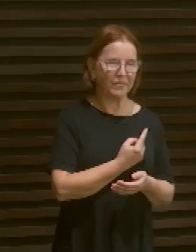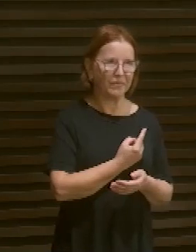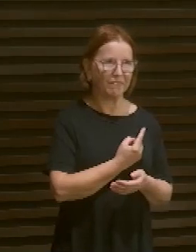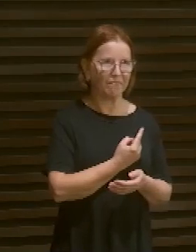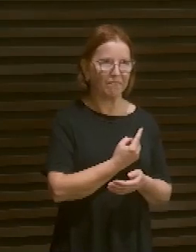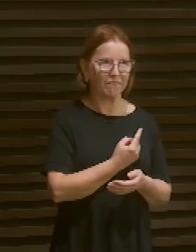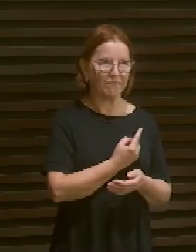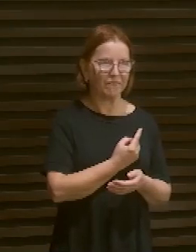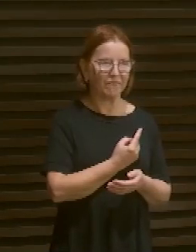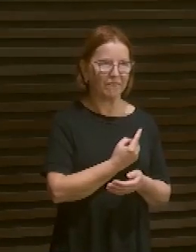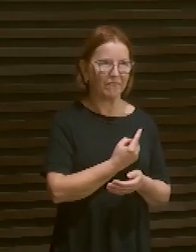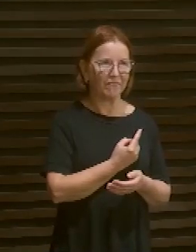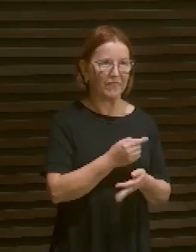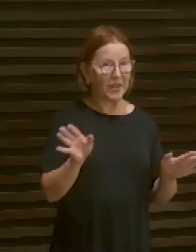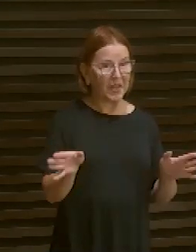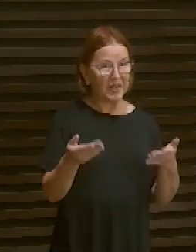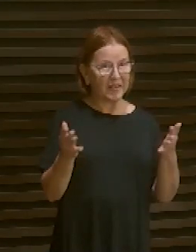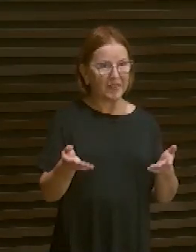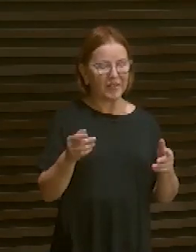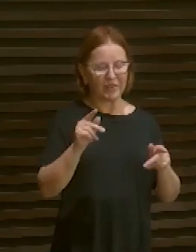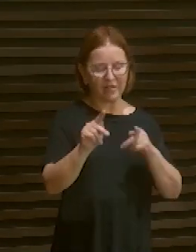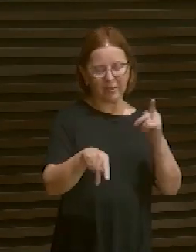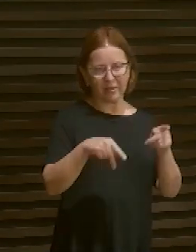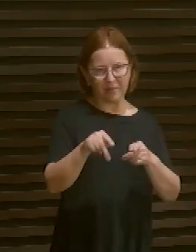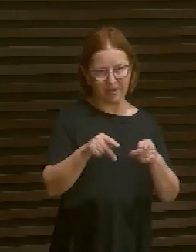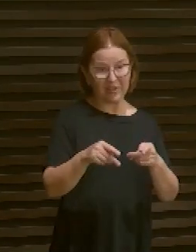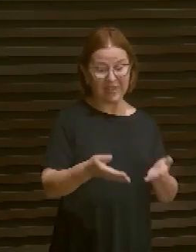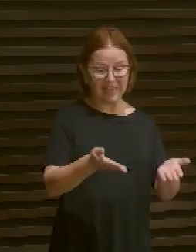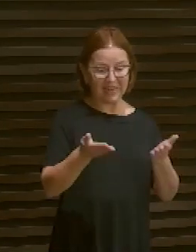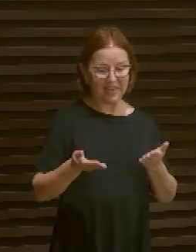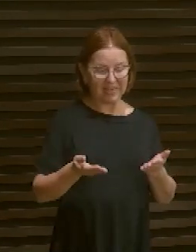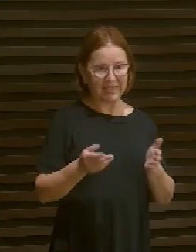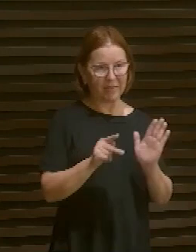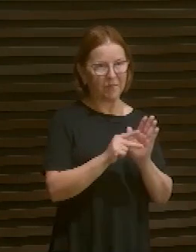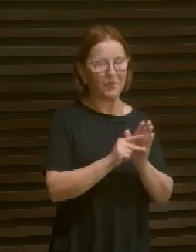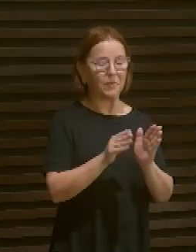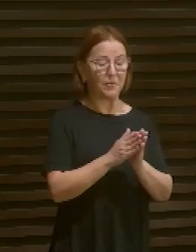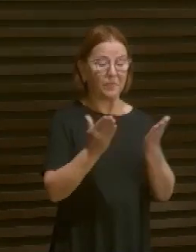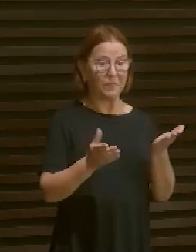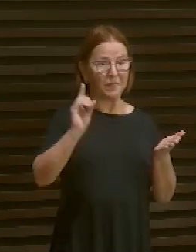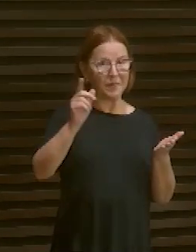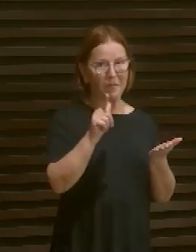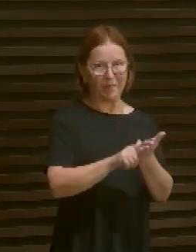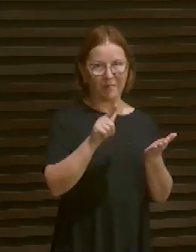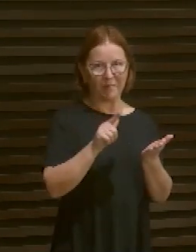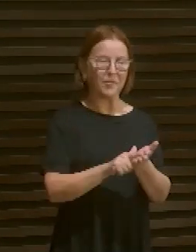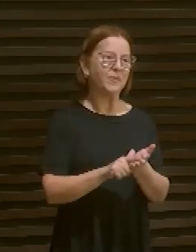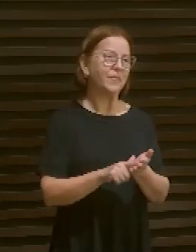provocando que as pessoas peguem suas Bíblias de papel, porque